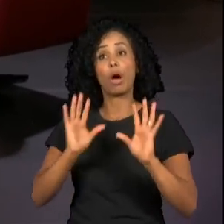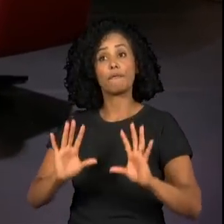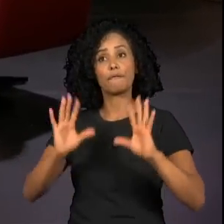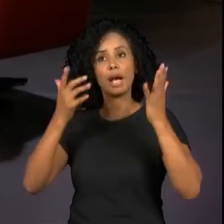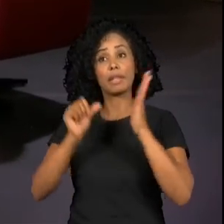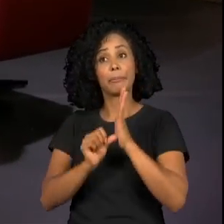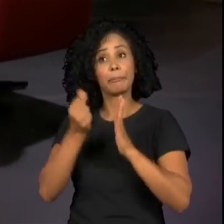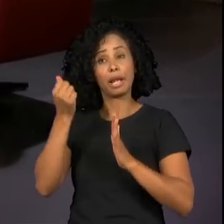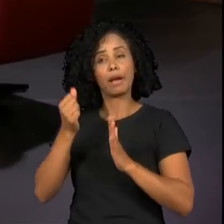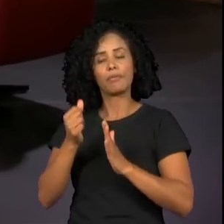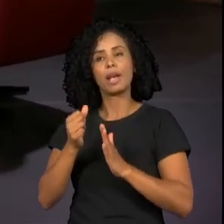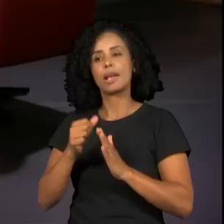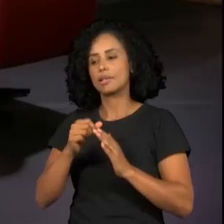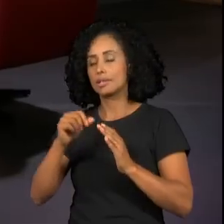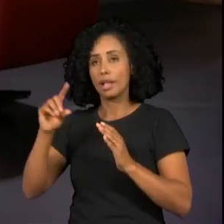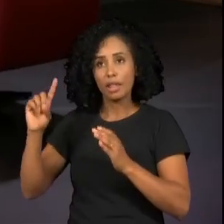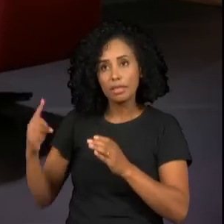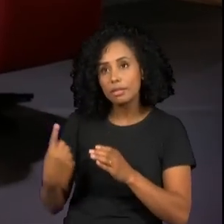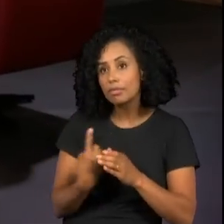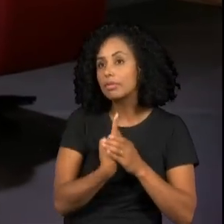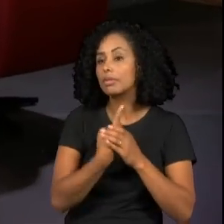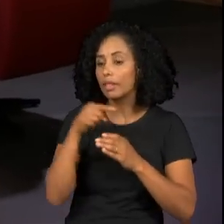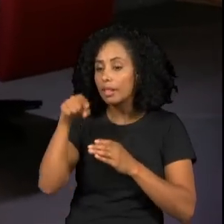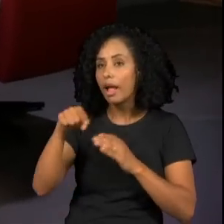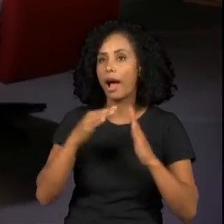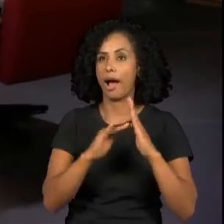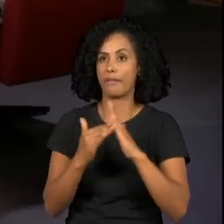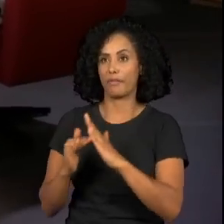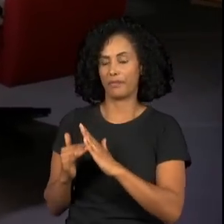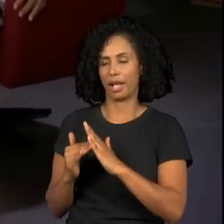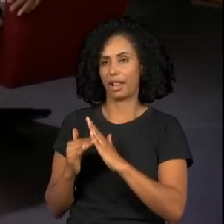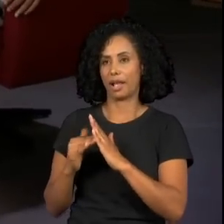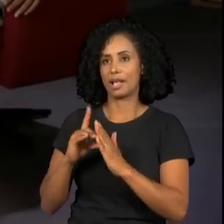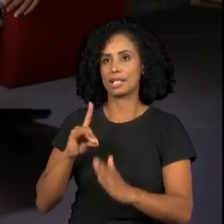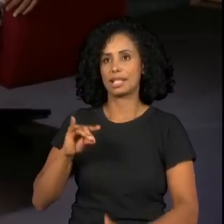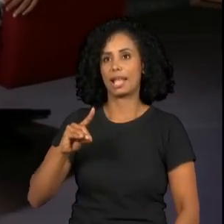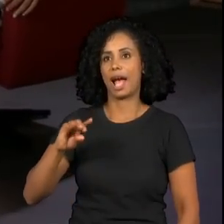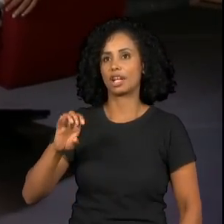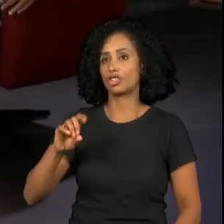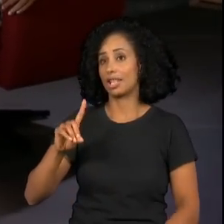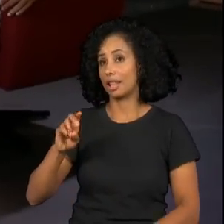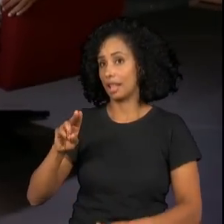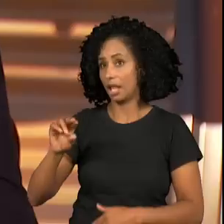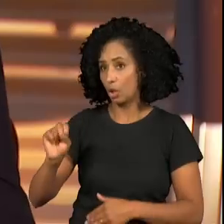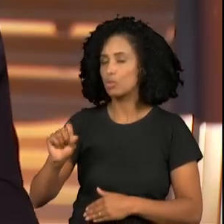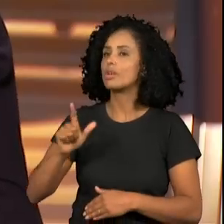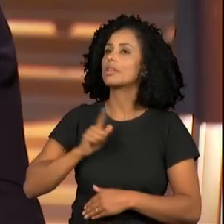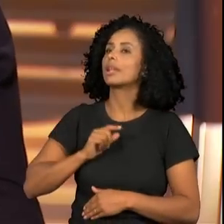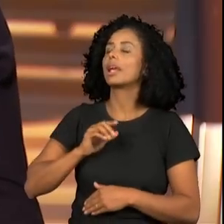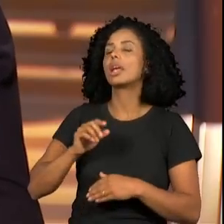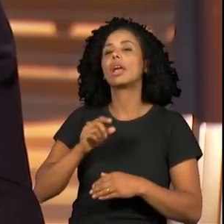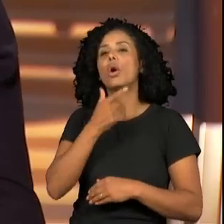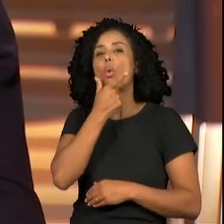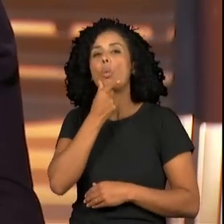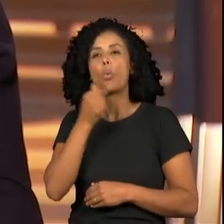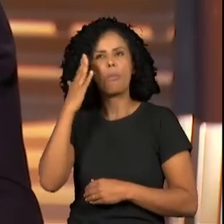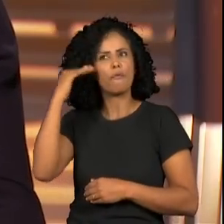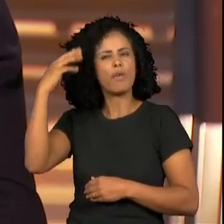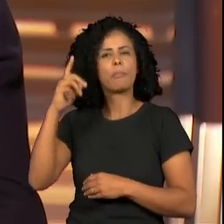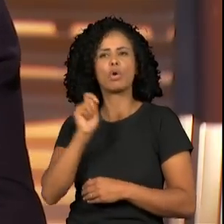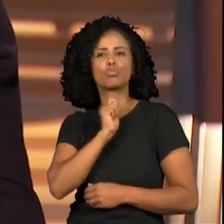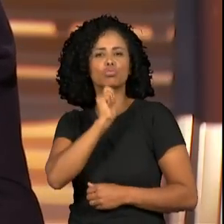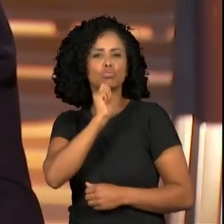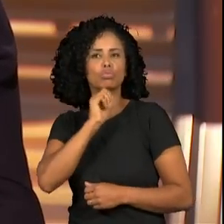primeira vez para dentro de uma favela. Fizemos dentro da Cidade de Deus. Aí Caetano Veloso estava lá, acho que Preta Gil também foi. E aí, cara,